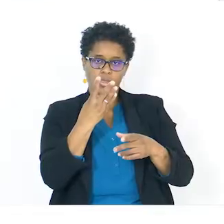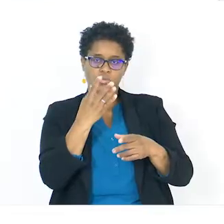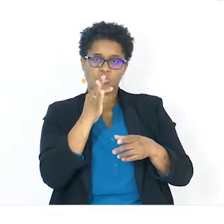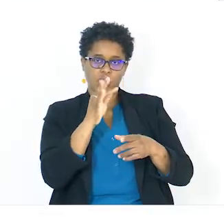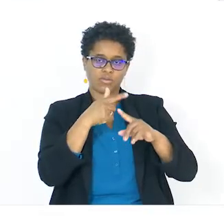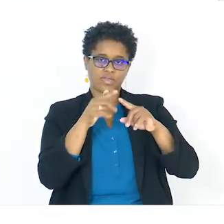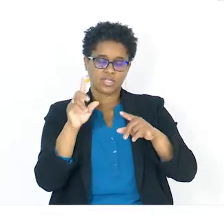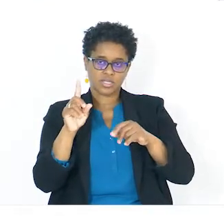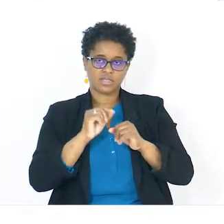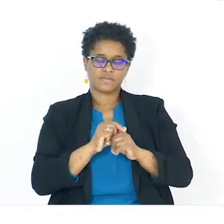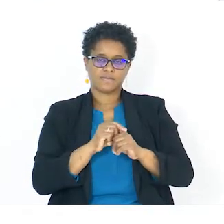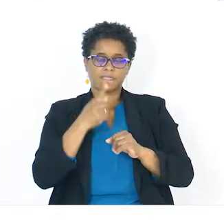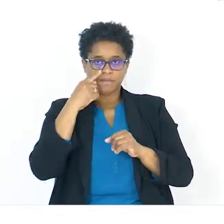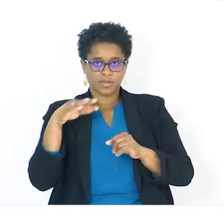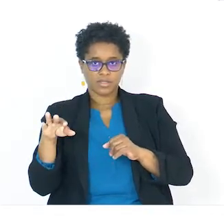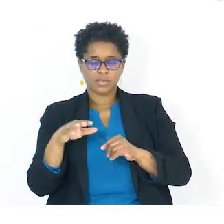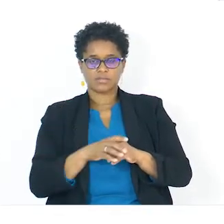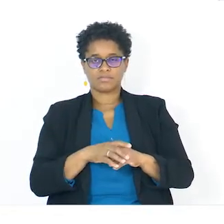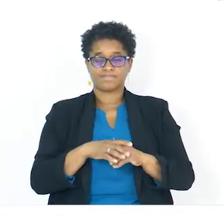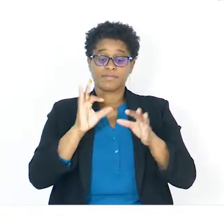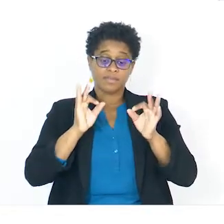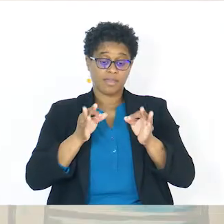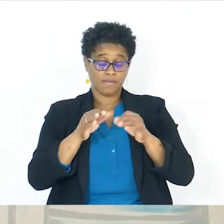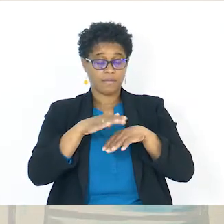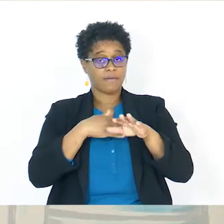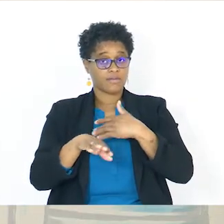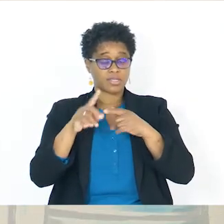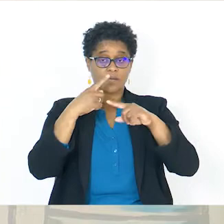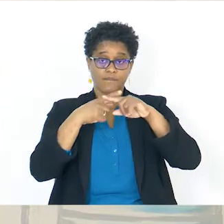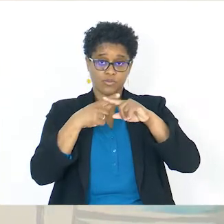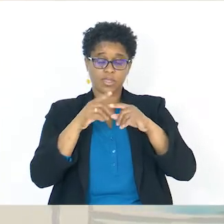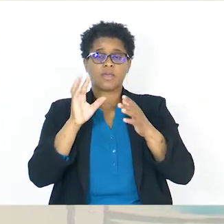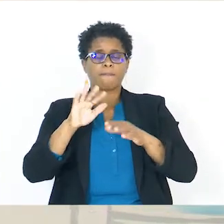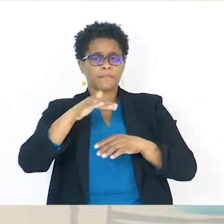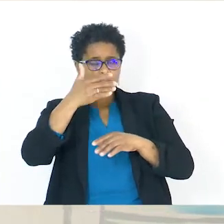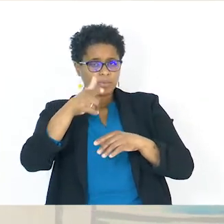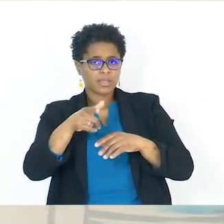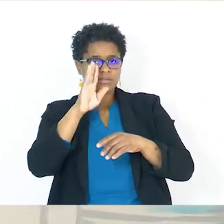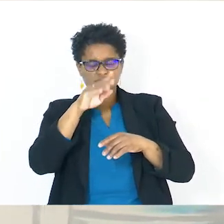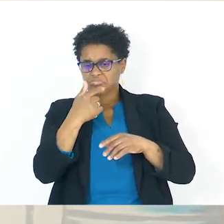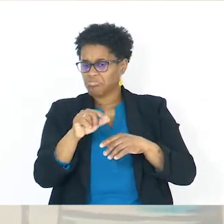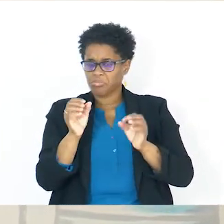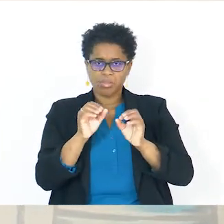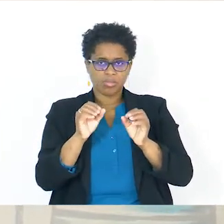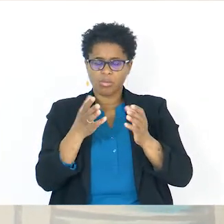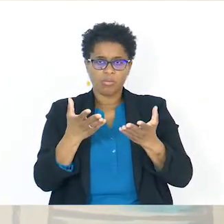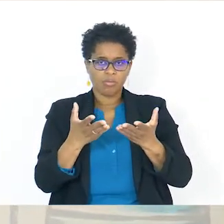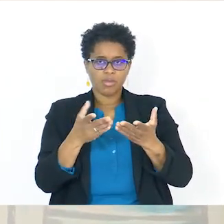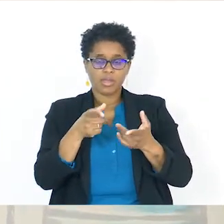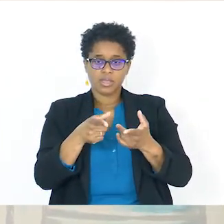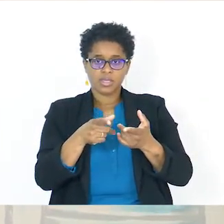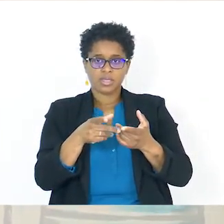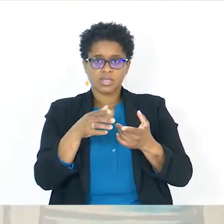4 vezes 6. Meninos, sempre para fazer a multiplicação, principalmente se não